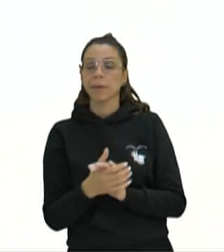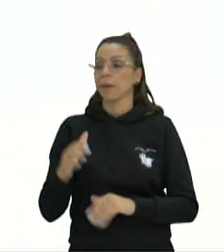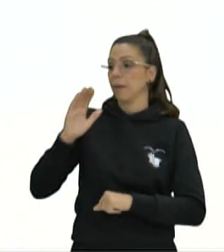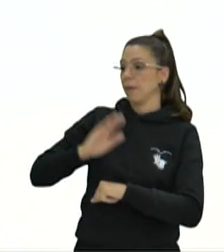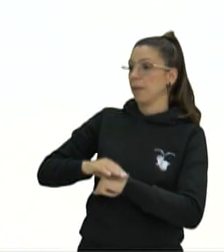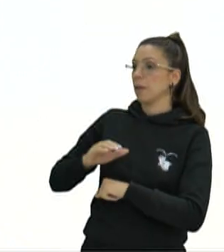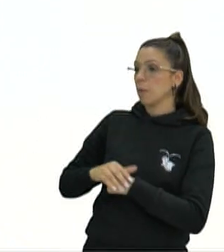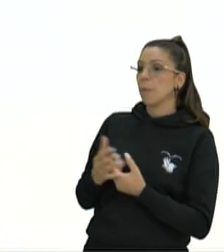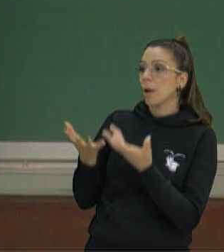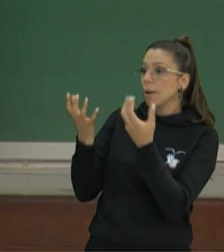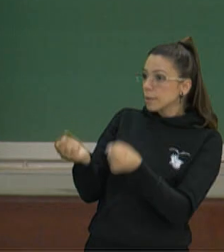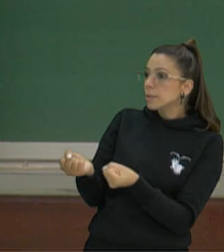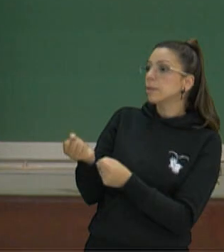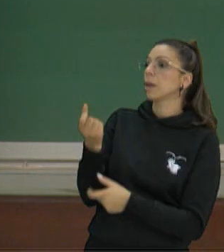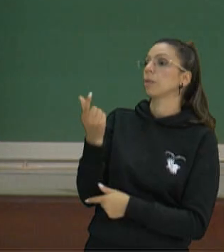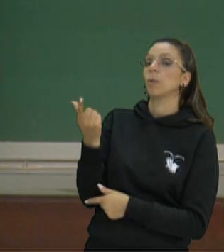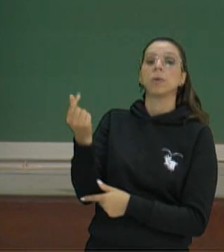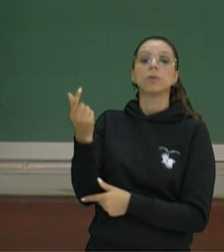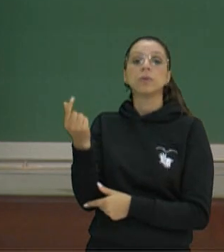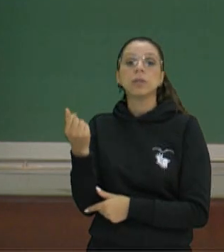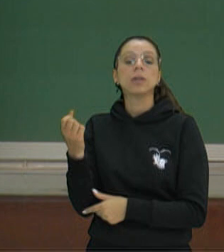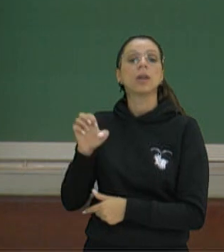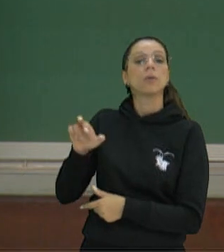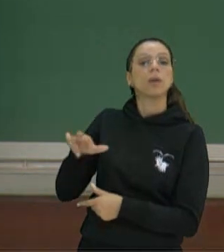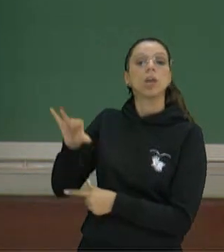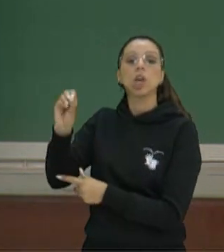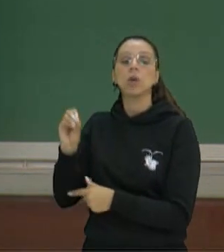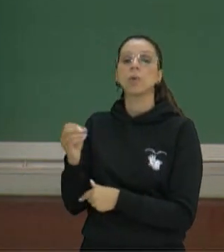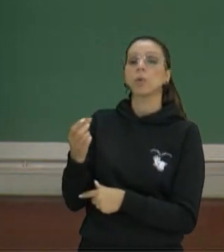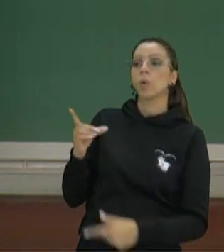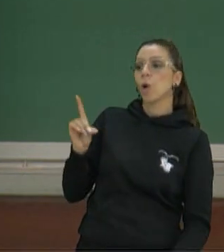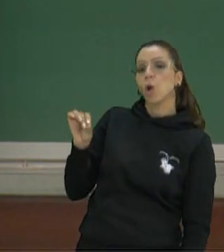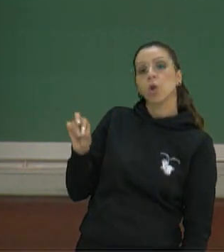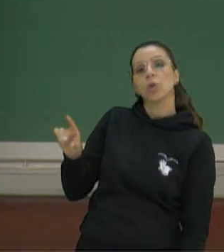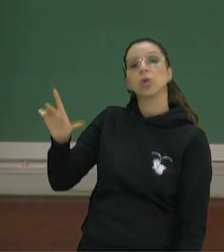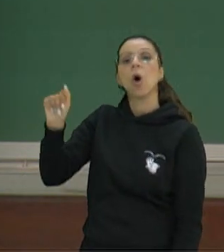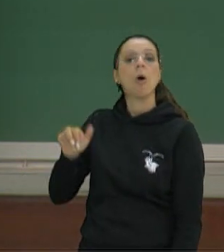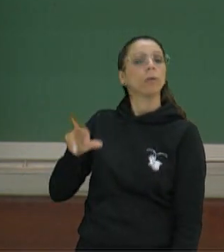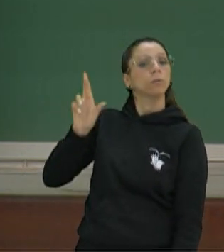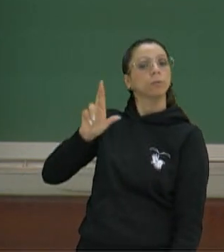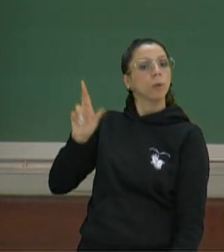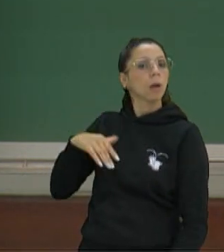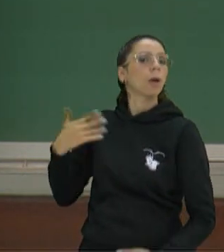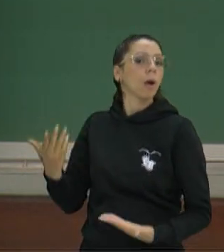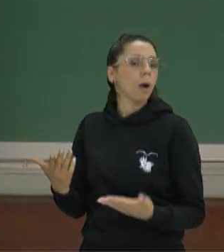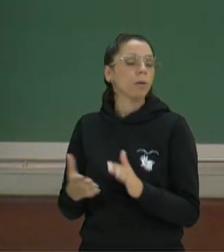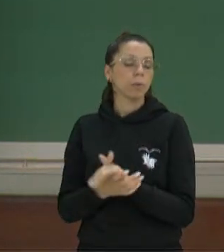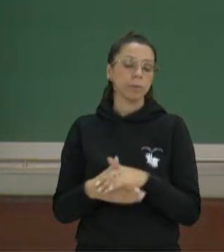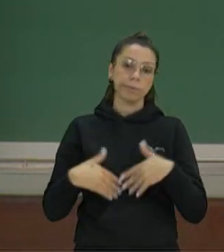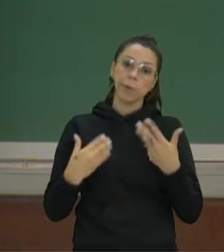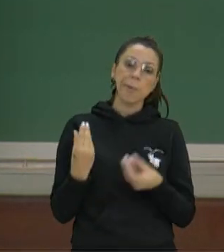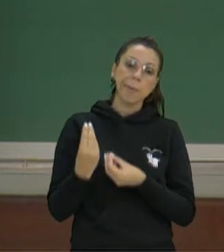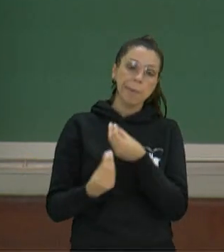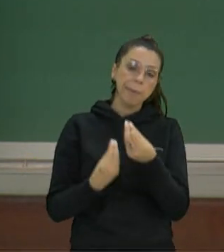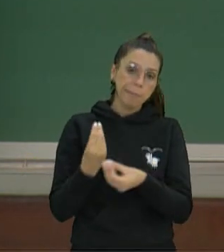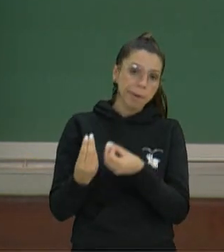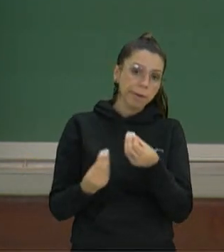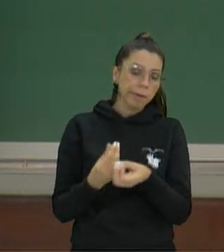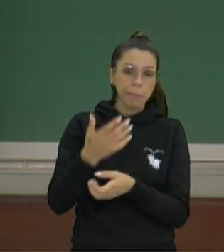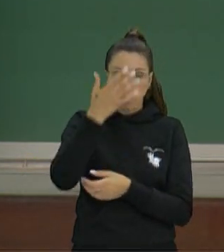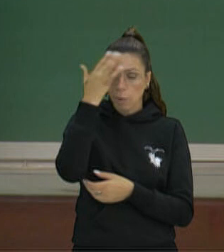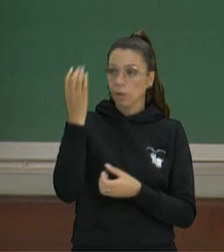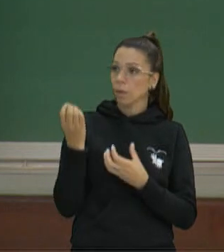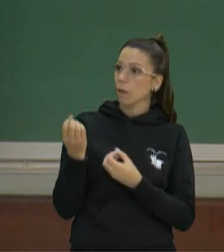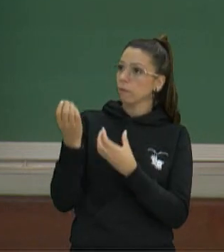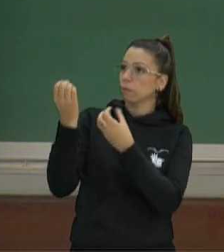pesos. Então, como que ficou a situação de todas as pessoas nessa questão da globalização, né? Para quem tá